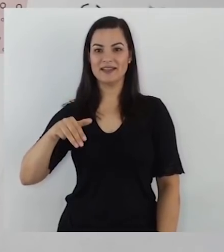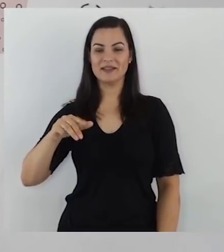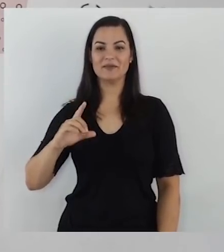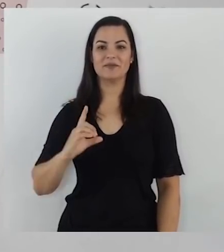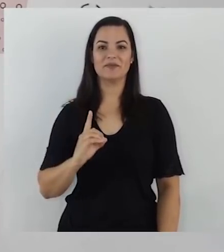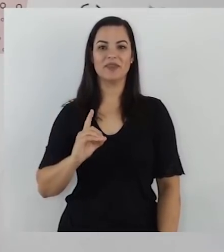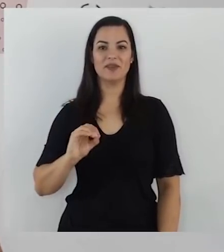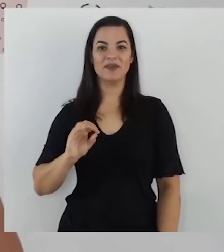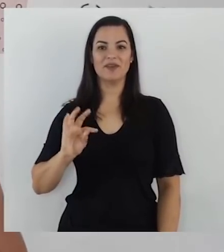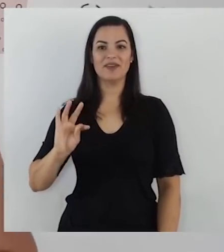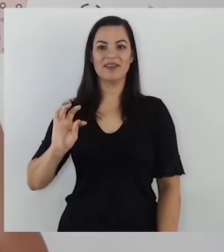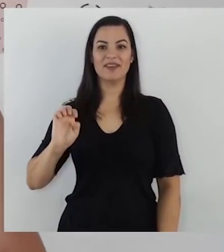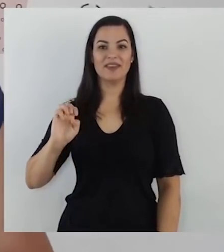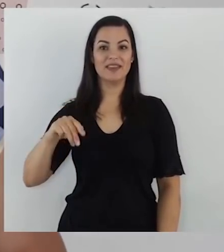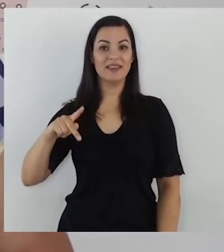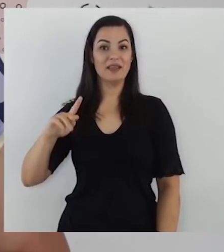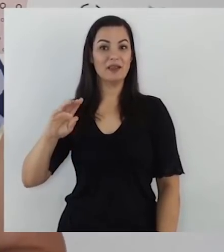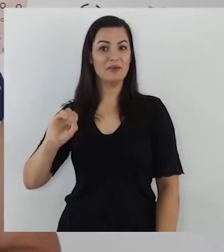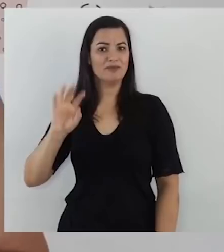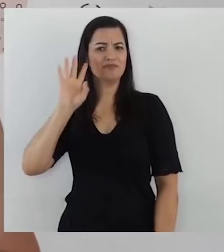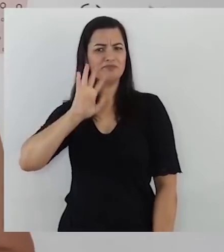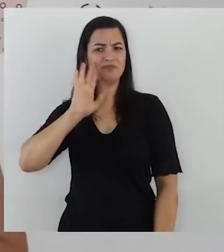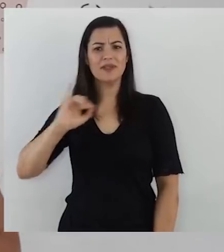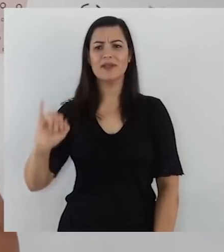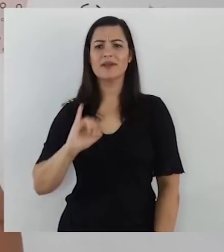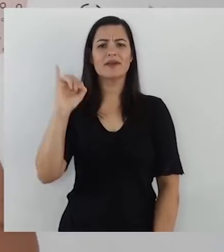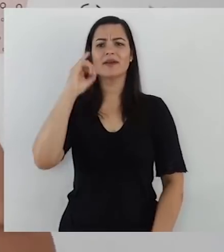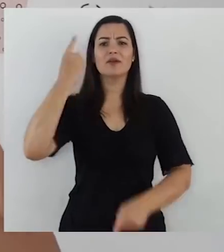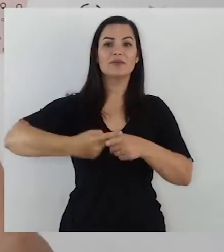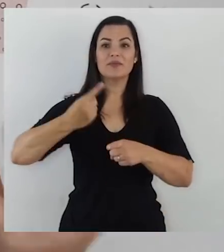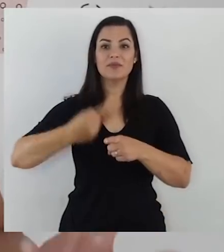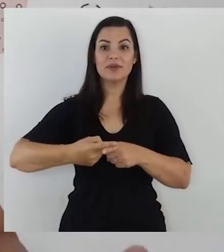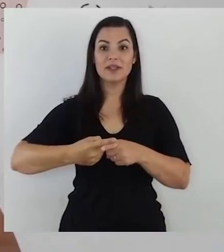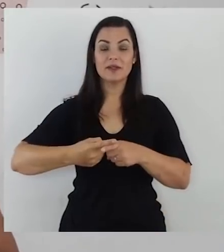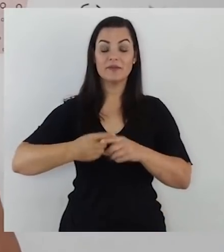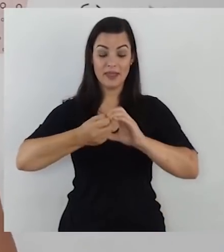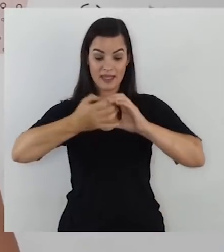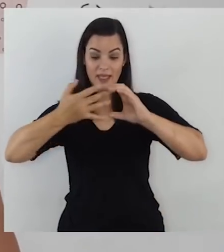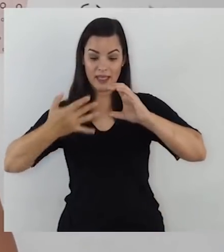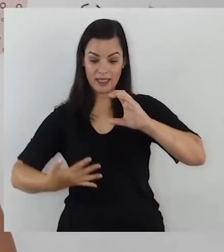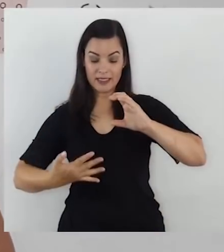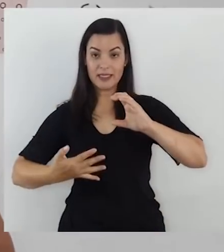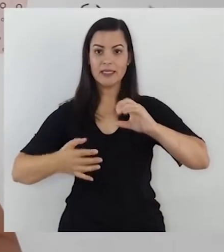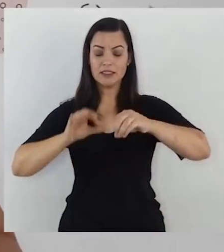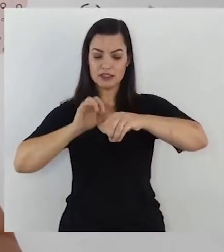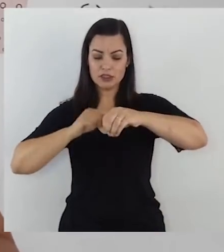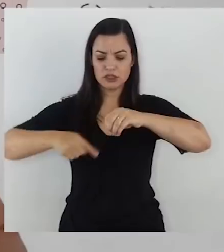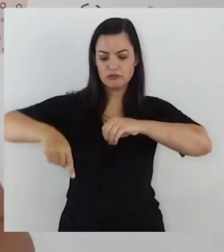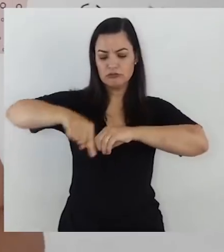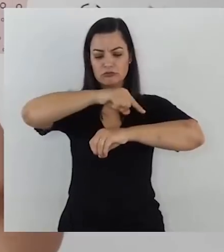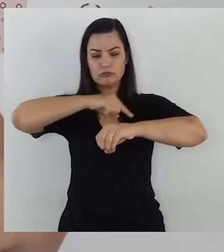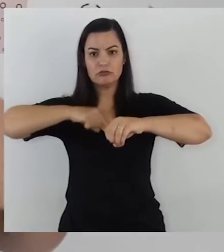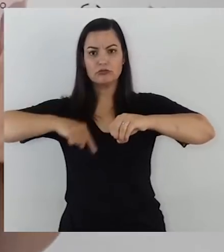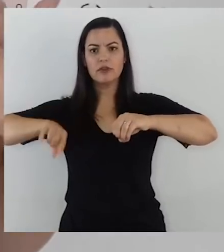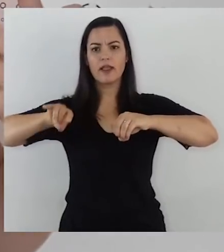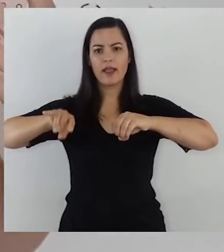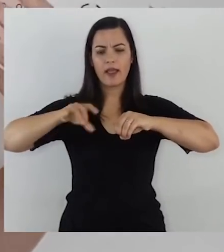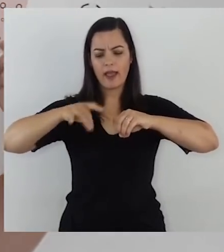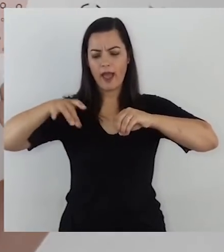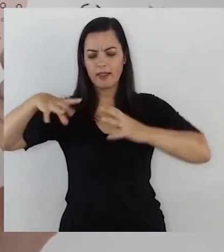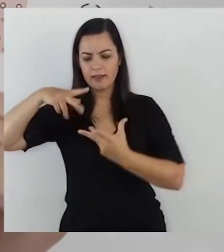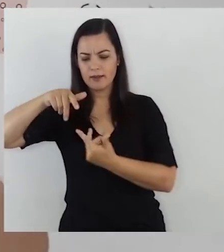que foi tão importante assim? Olha só. Conhecendo as características das órbitas, dos planetas e tudo isso que começou